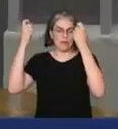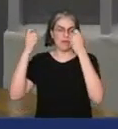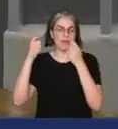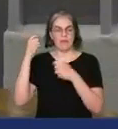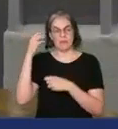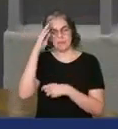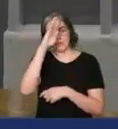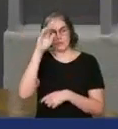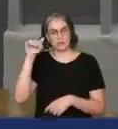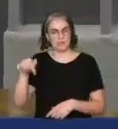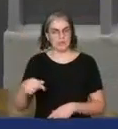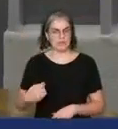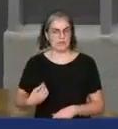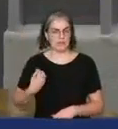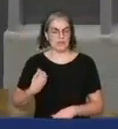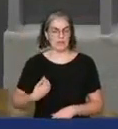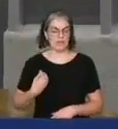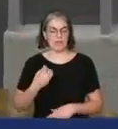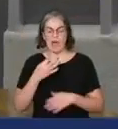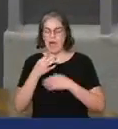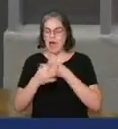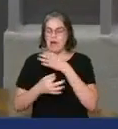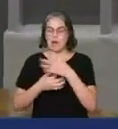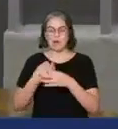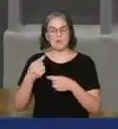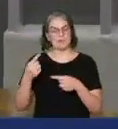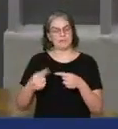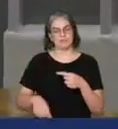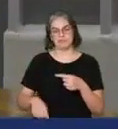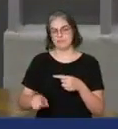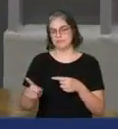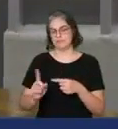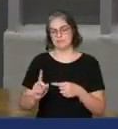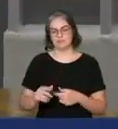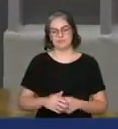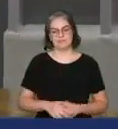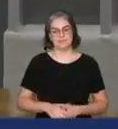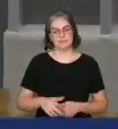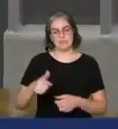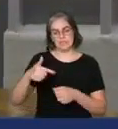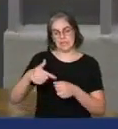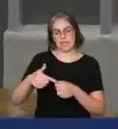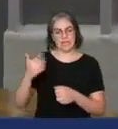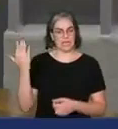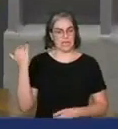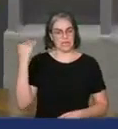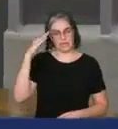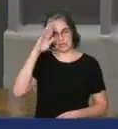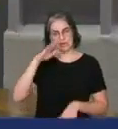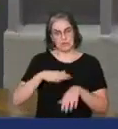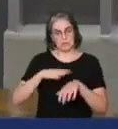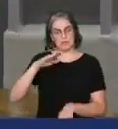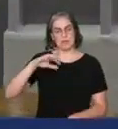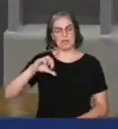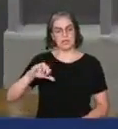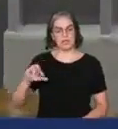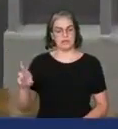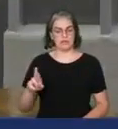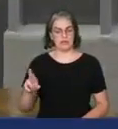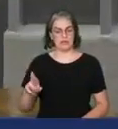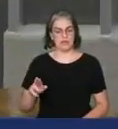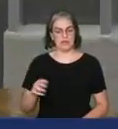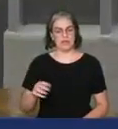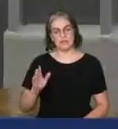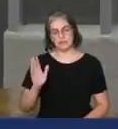com argumentos completamente inviáveis. Gasolina de Bolsonaro era mais de R$ 9,00. Chegou a R$ 10,00 no